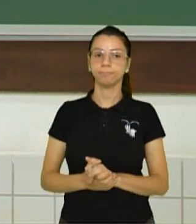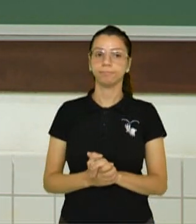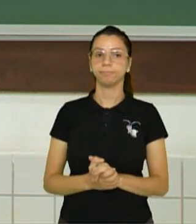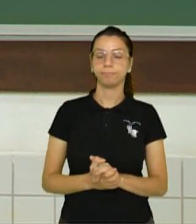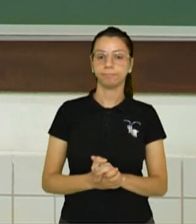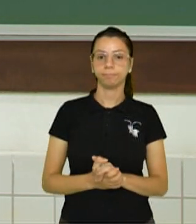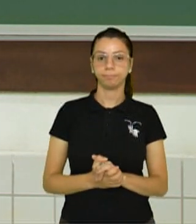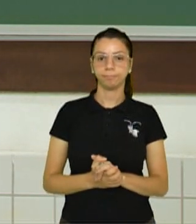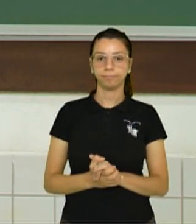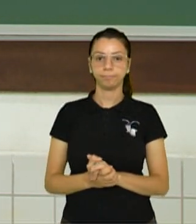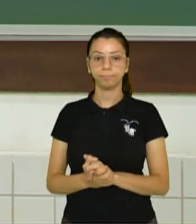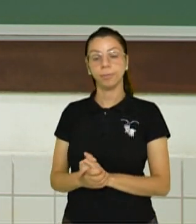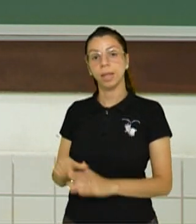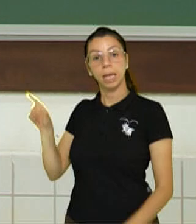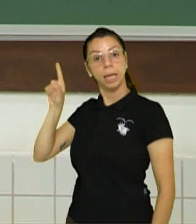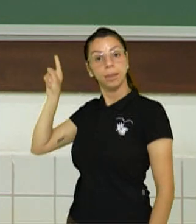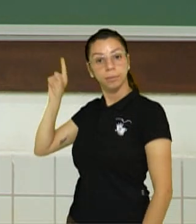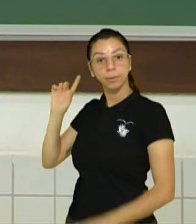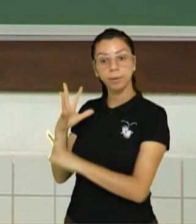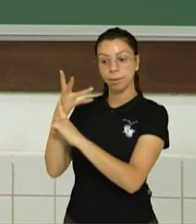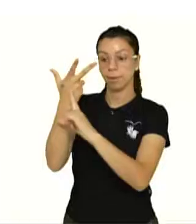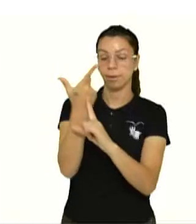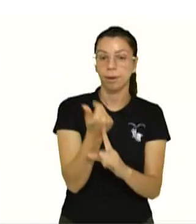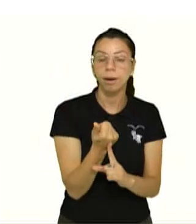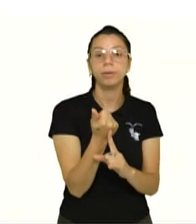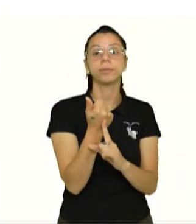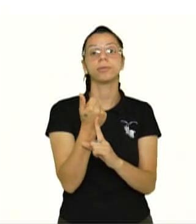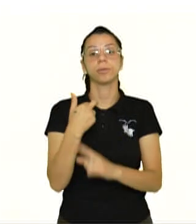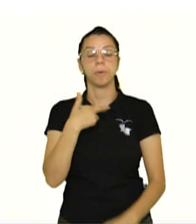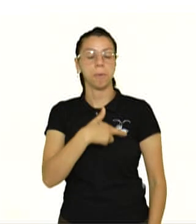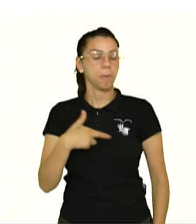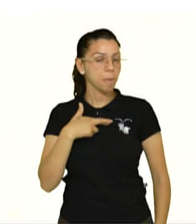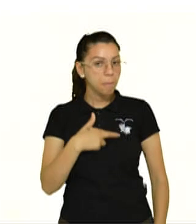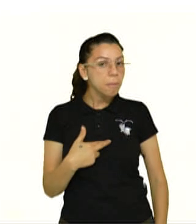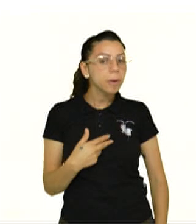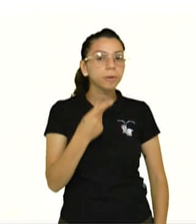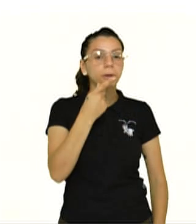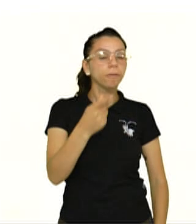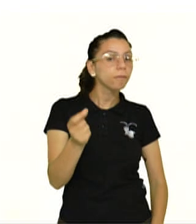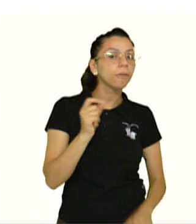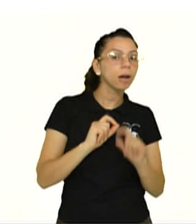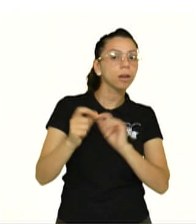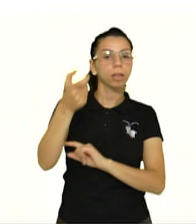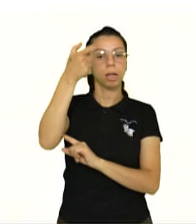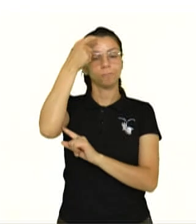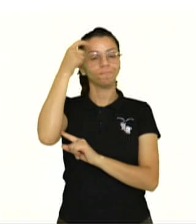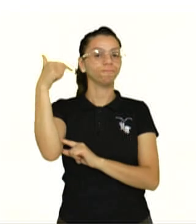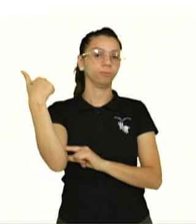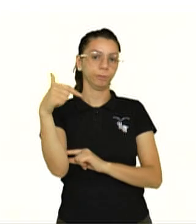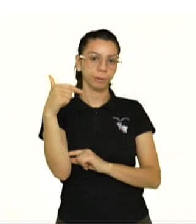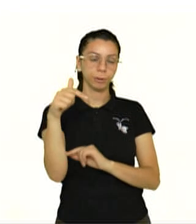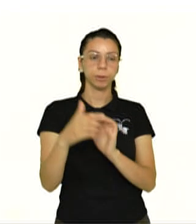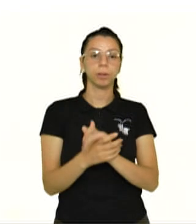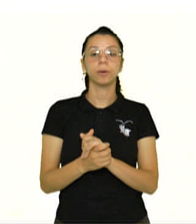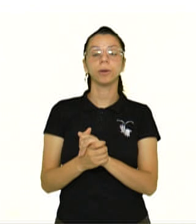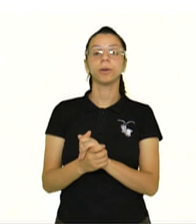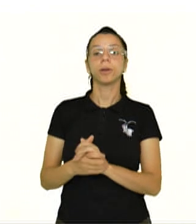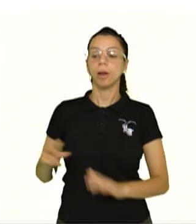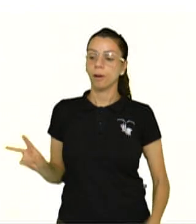Então, aqui, esta arte romântica que também fala do irracional, né? Ela valoriza a